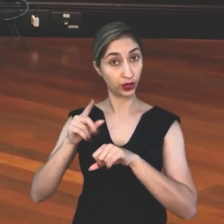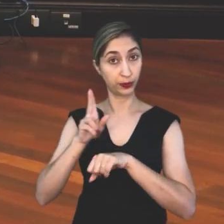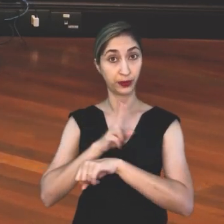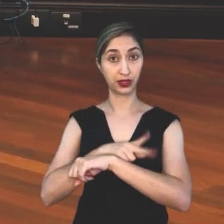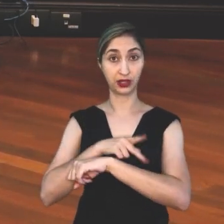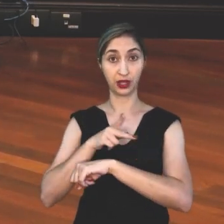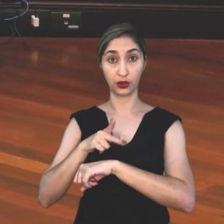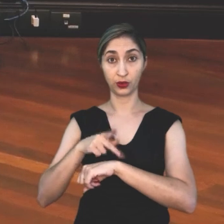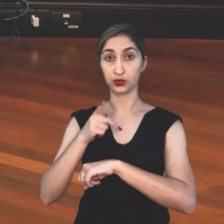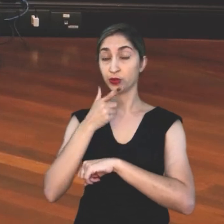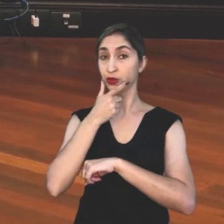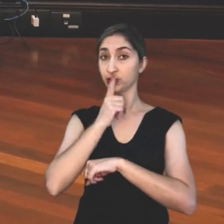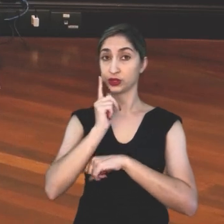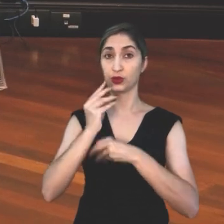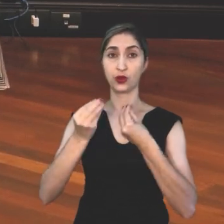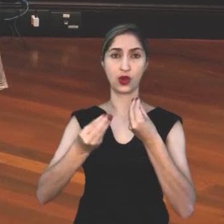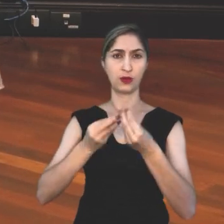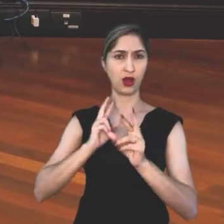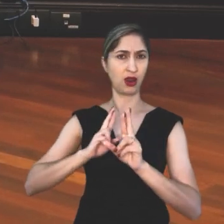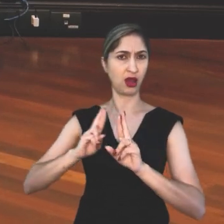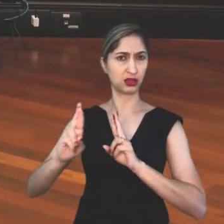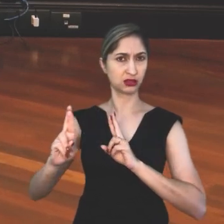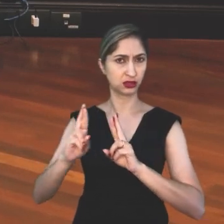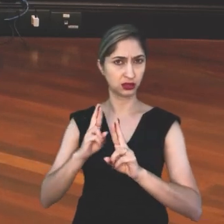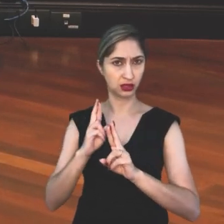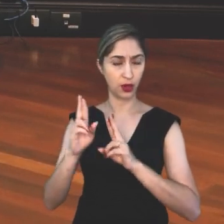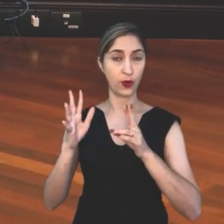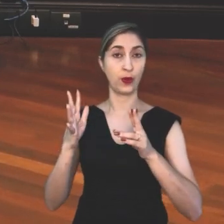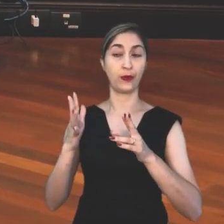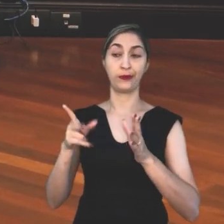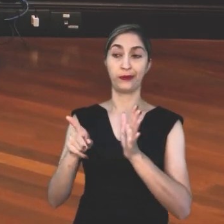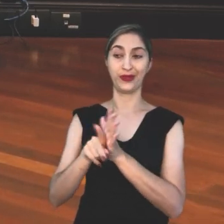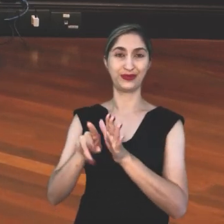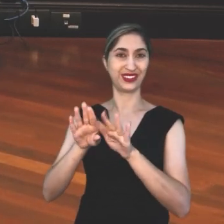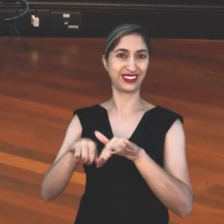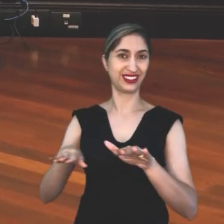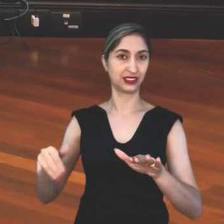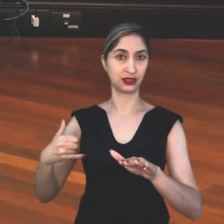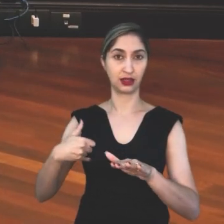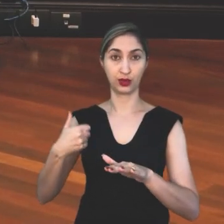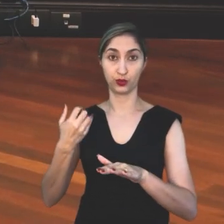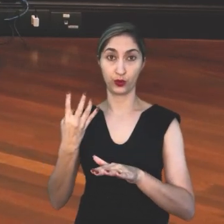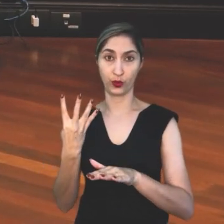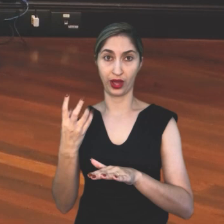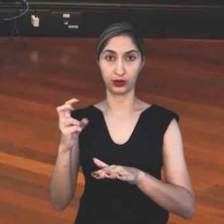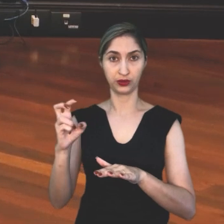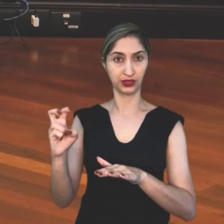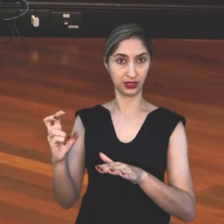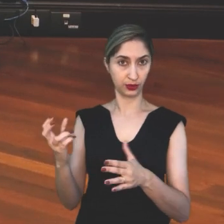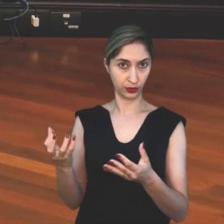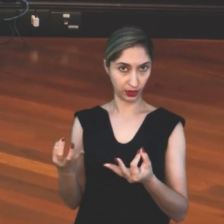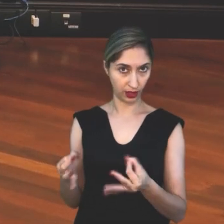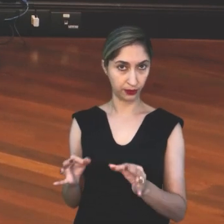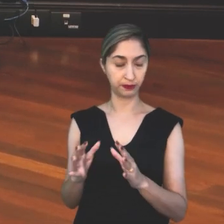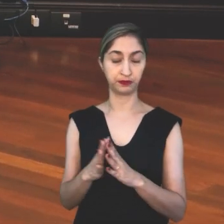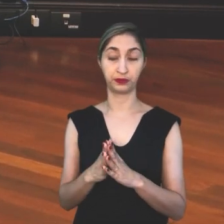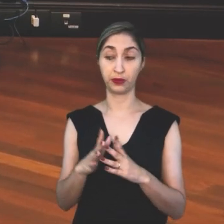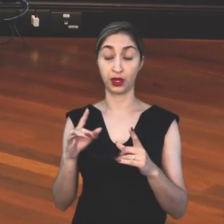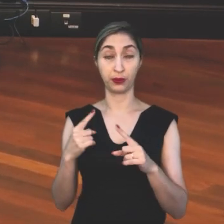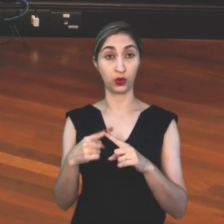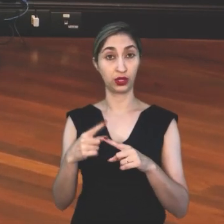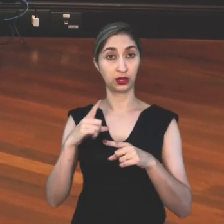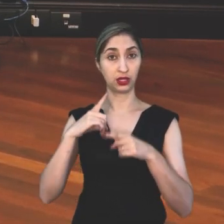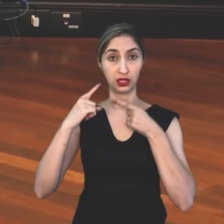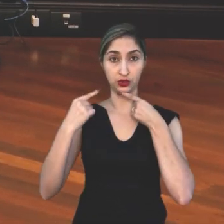É uma opção pedagógica de como a gente vai conseguir tratar essas questões que são amplas e são complexas com crianças de 5 anos, de